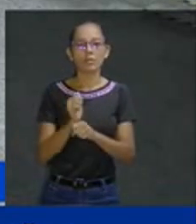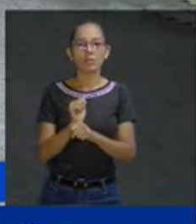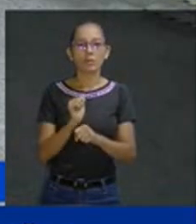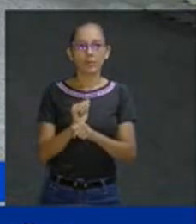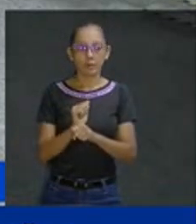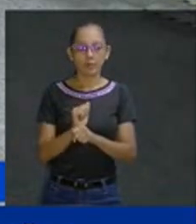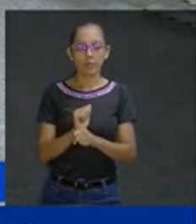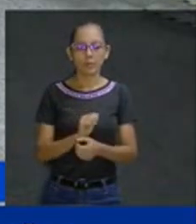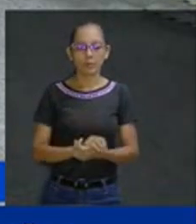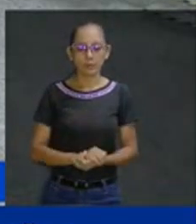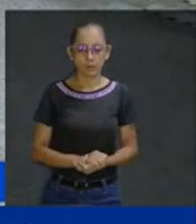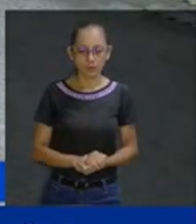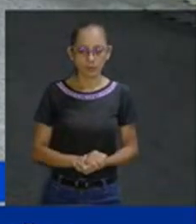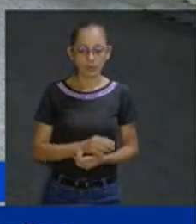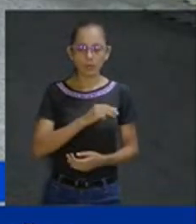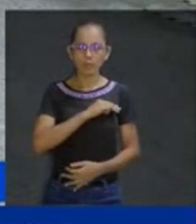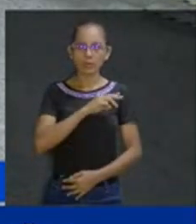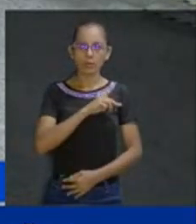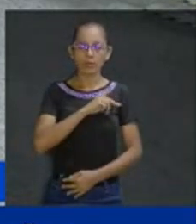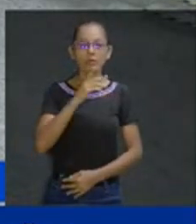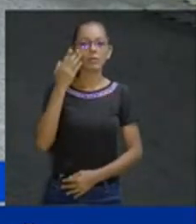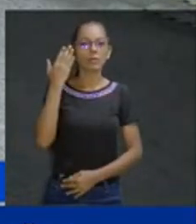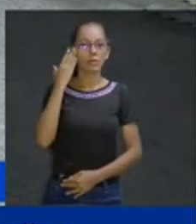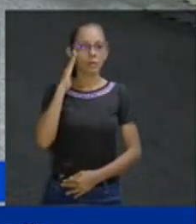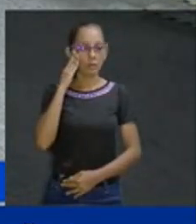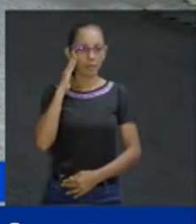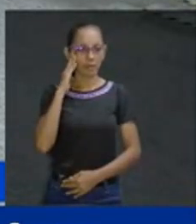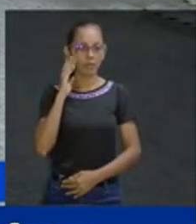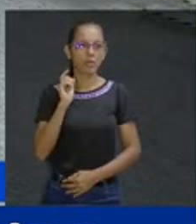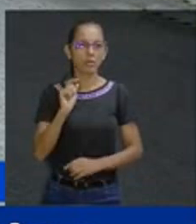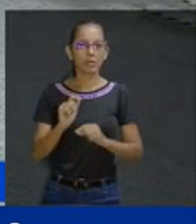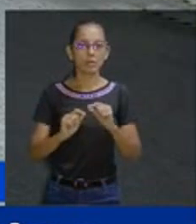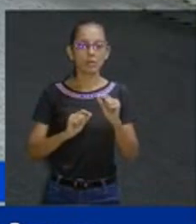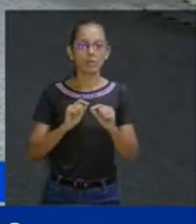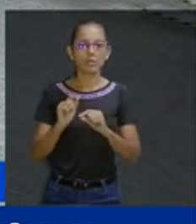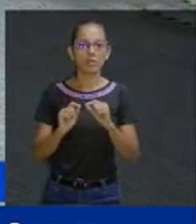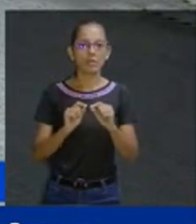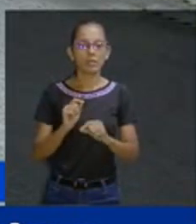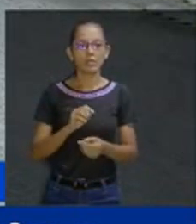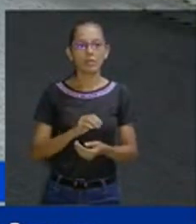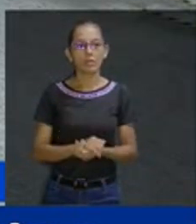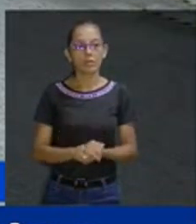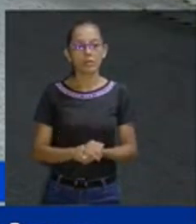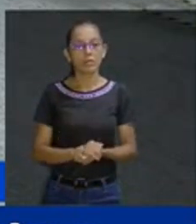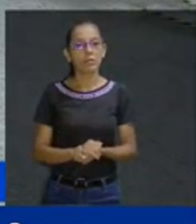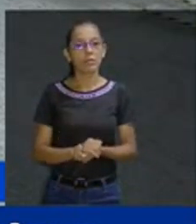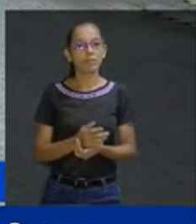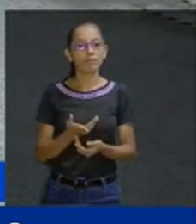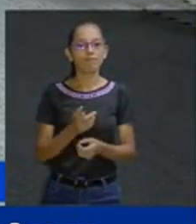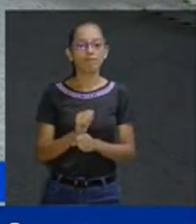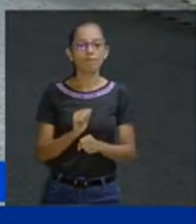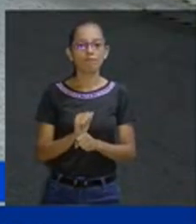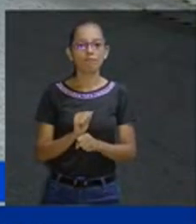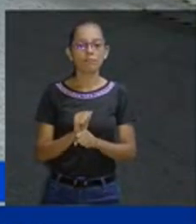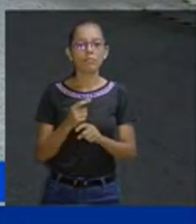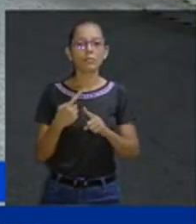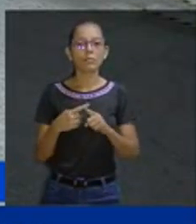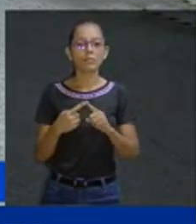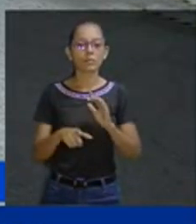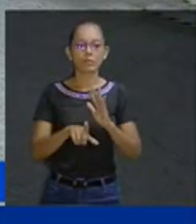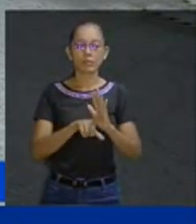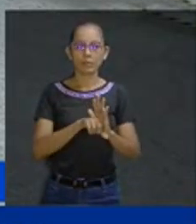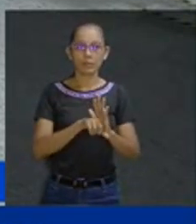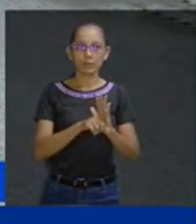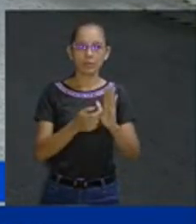essas considerações, o Ministério Público entende que a par da discussão de se computa ou não, porque está muito claro na lei que